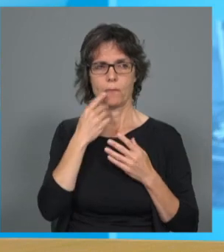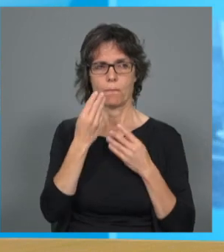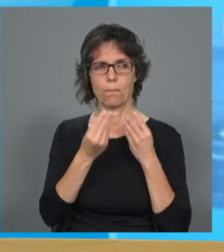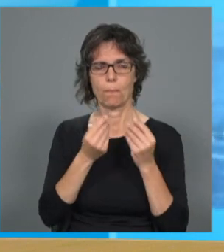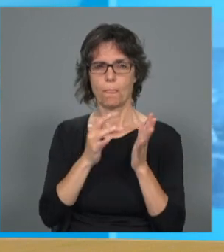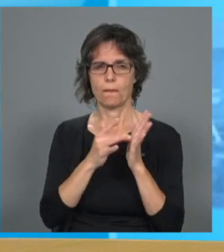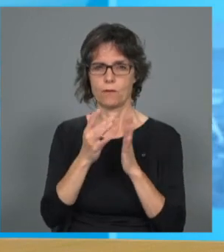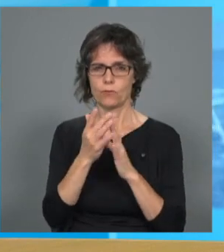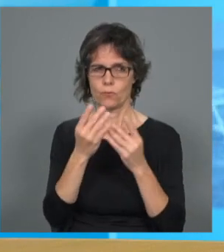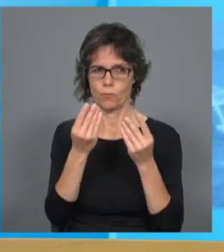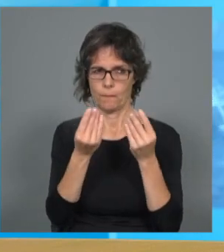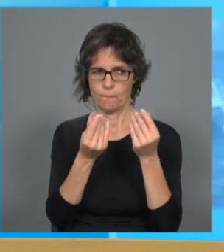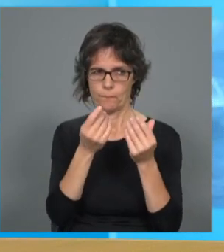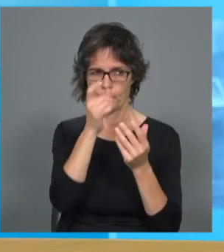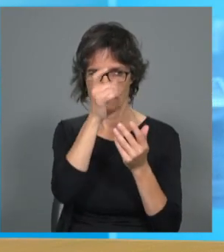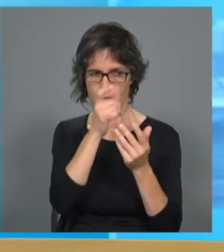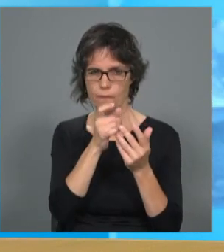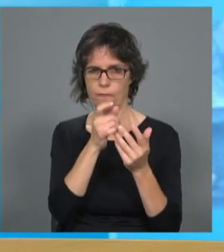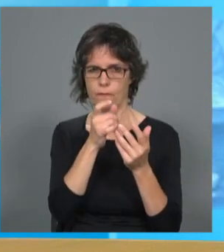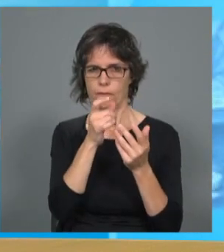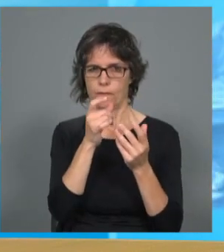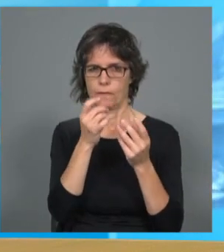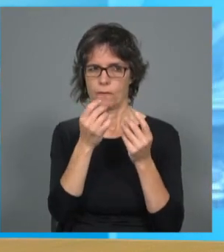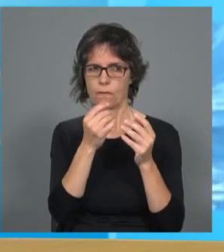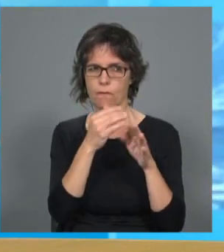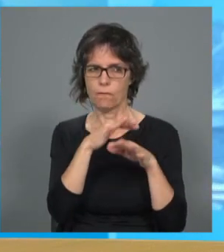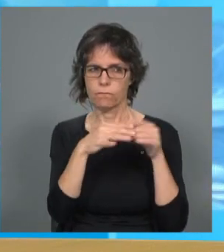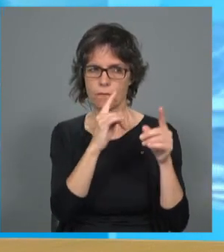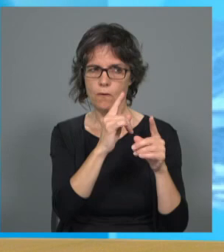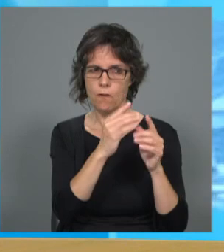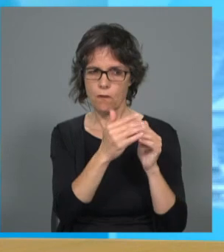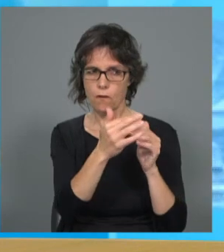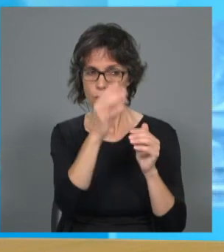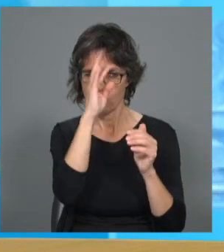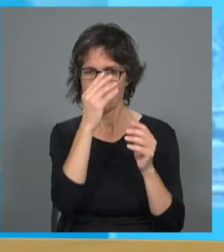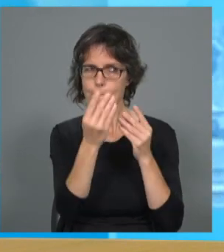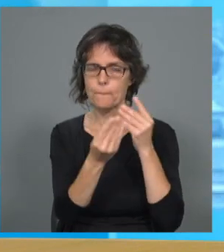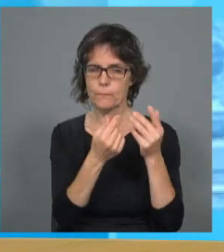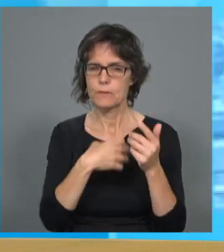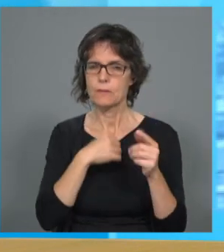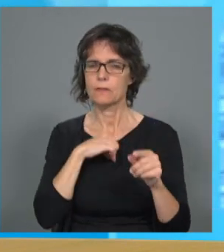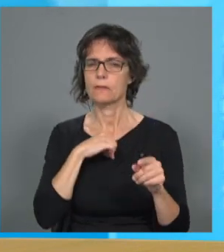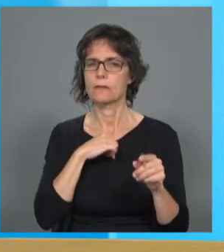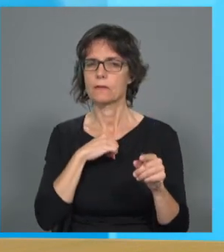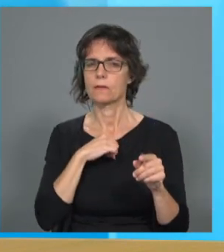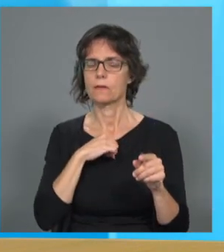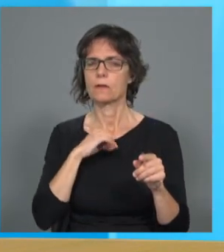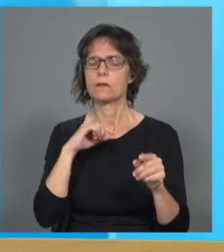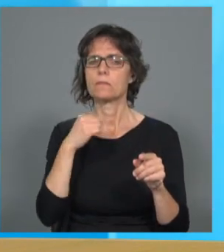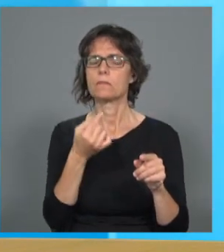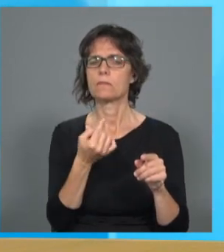é? Nós temos a percepção do caminho que ele fez, mas depois somos confrontados com